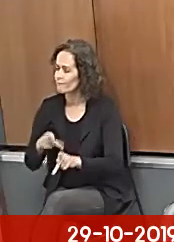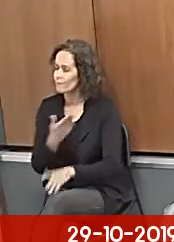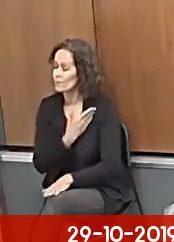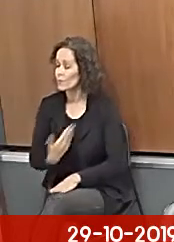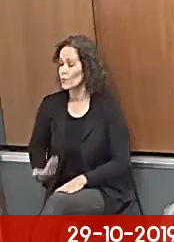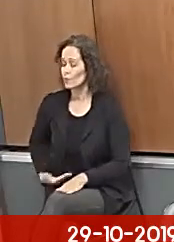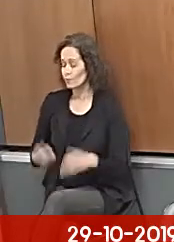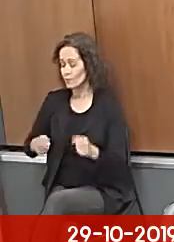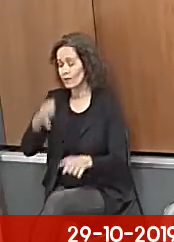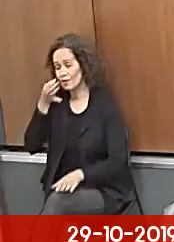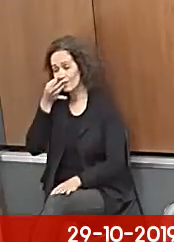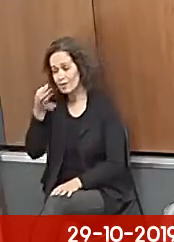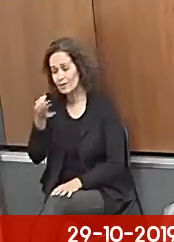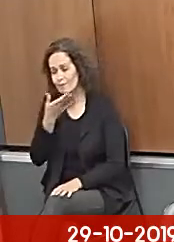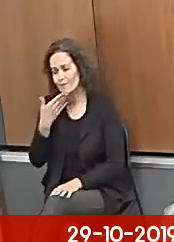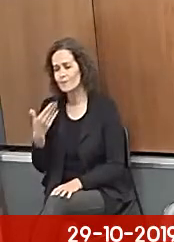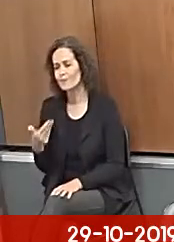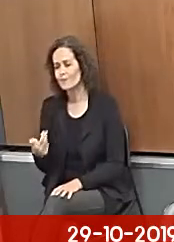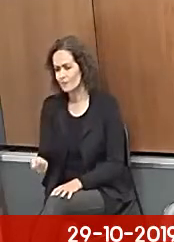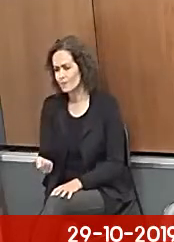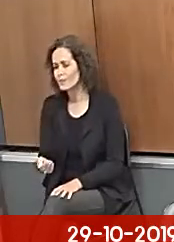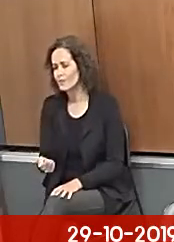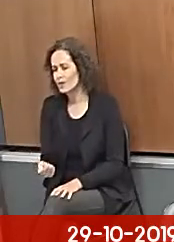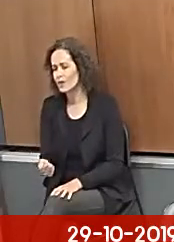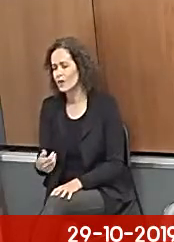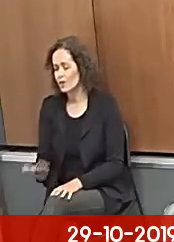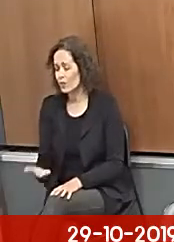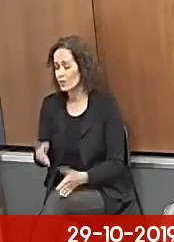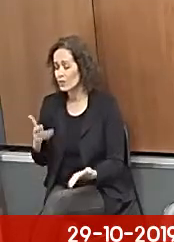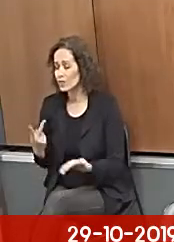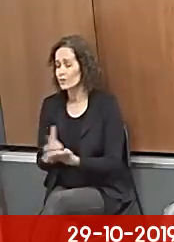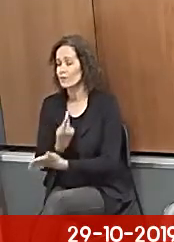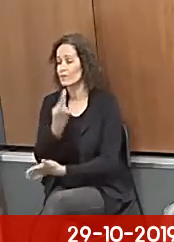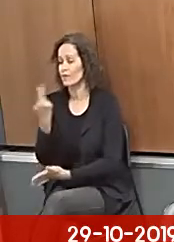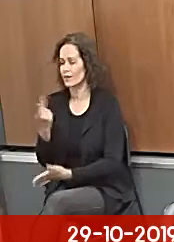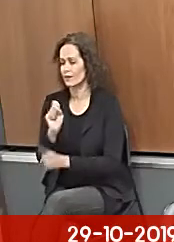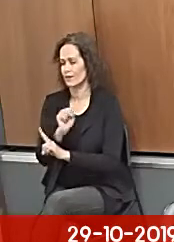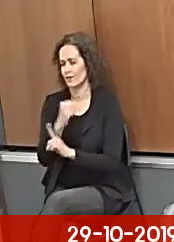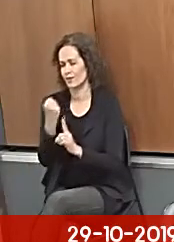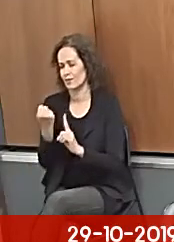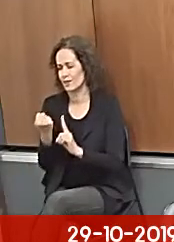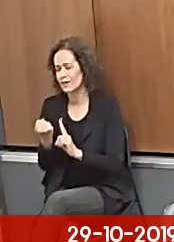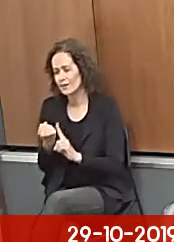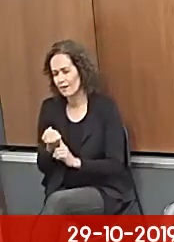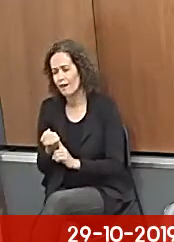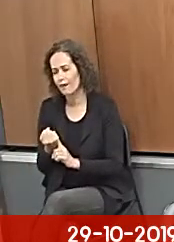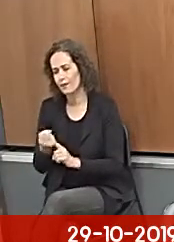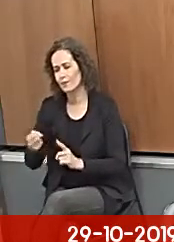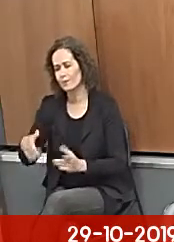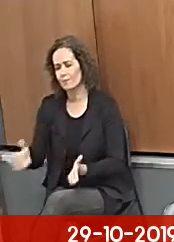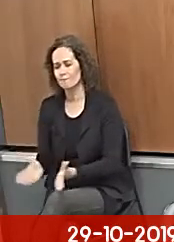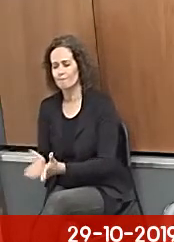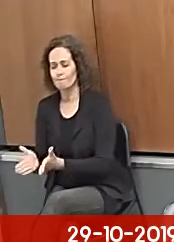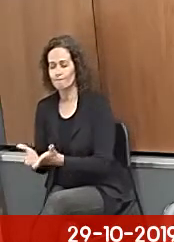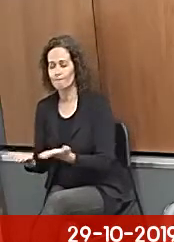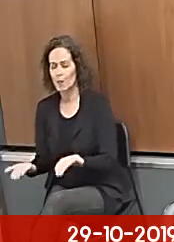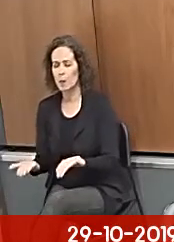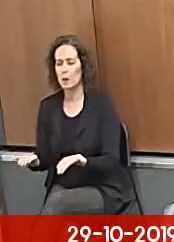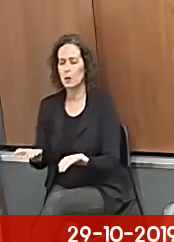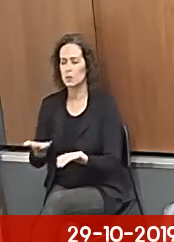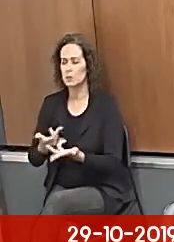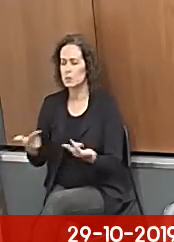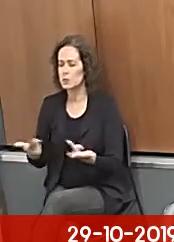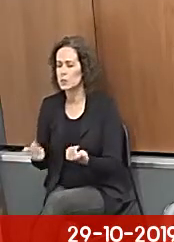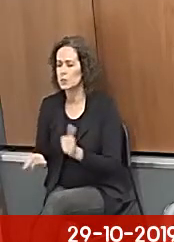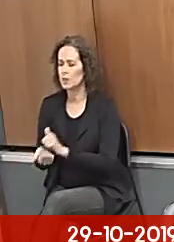uma atenção maior à vulnerabilidade social, né? A vulnerabilidade social. Então, por isso que o programa Esperar ele preocupa